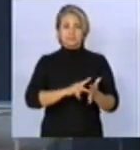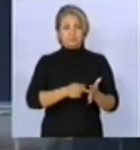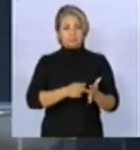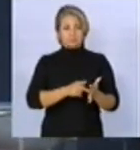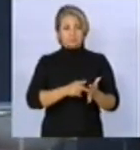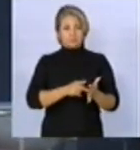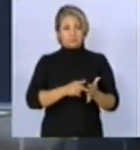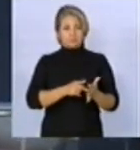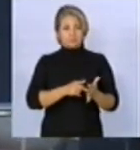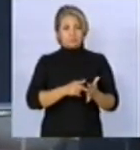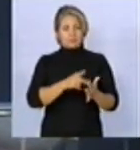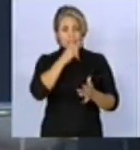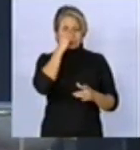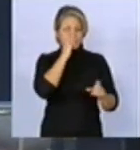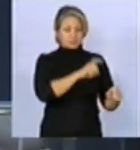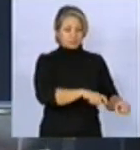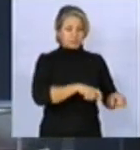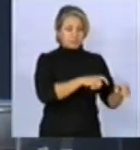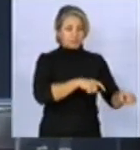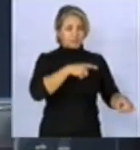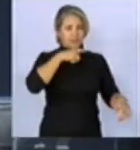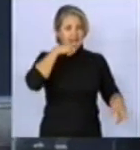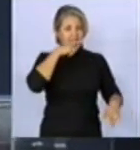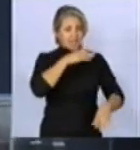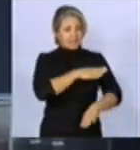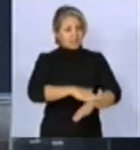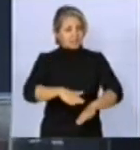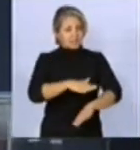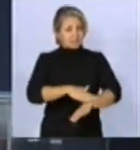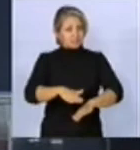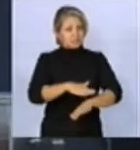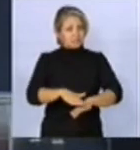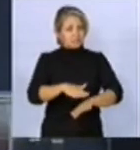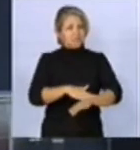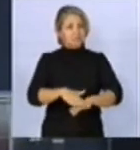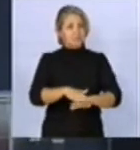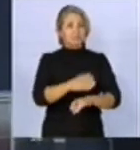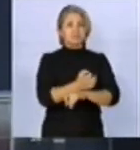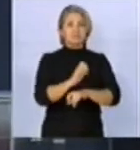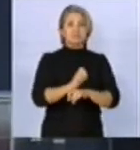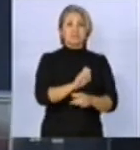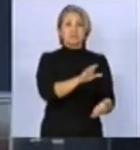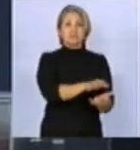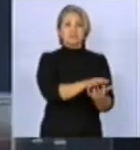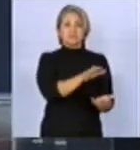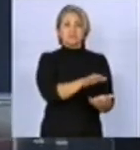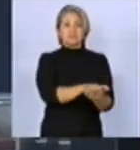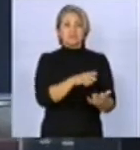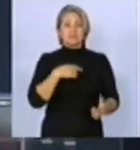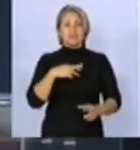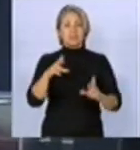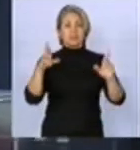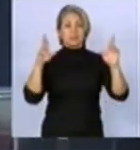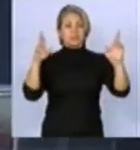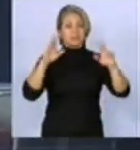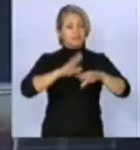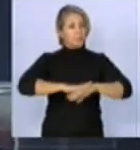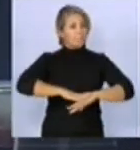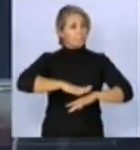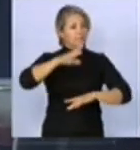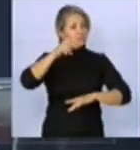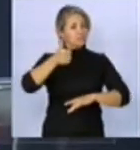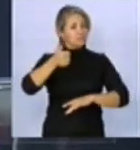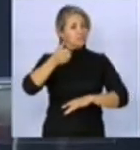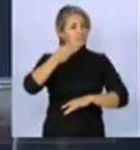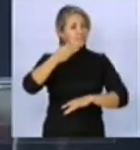sindicato dos cultivador de cana no estado de Pernambuco que represento mais de 13 mil